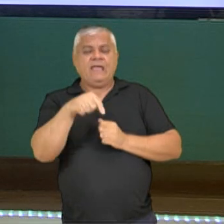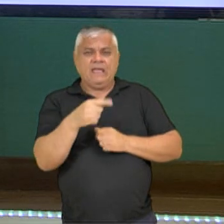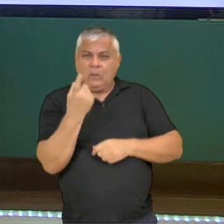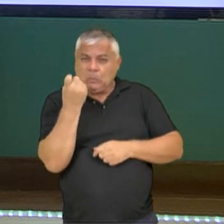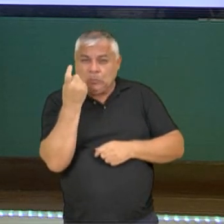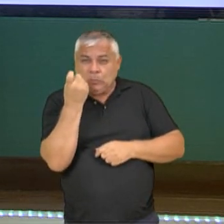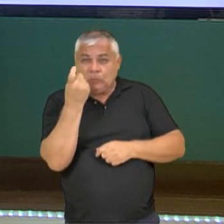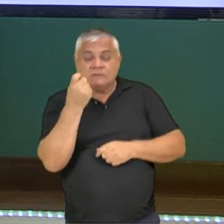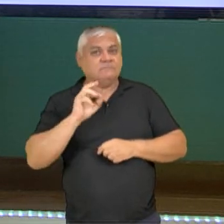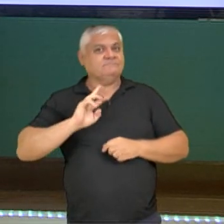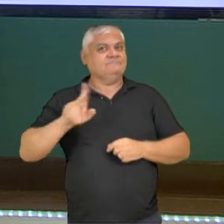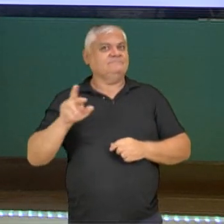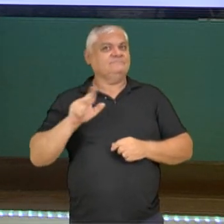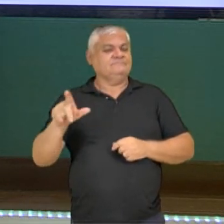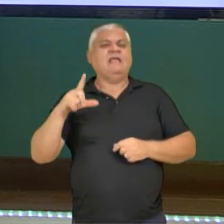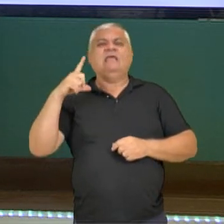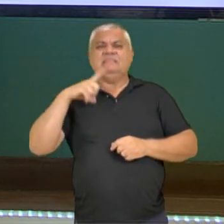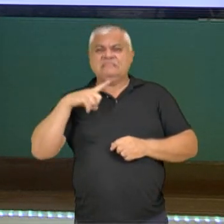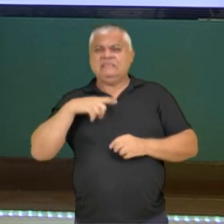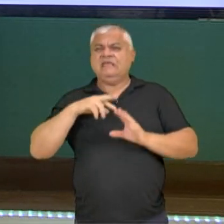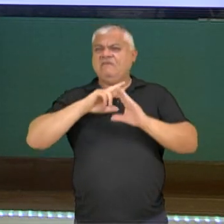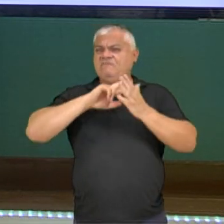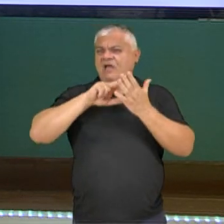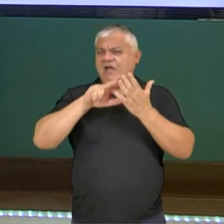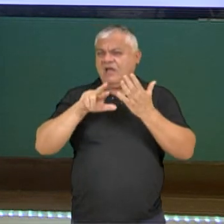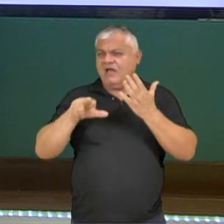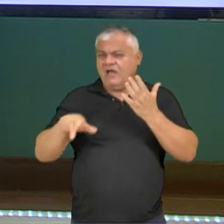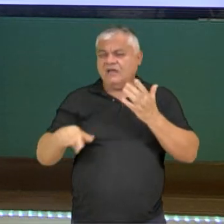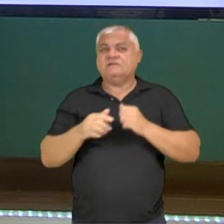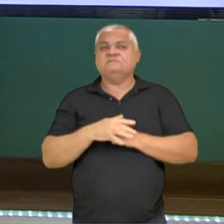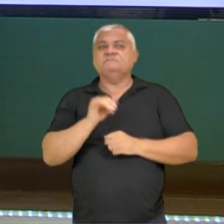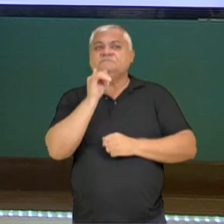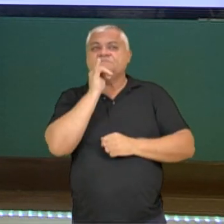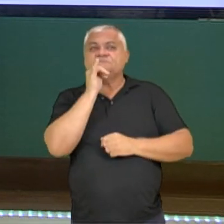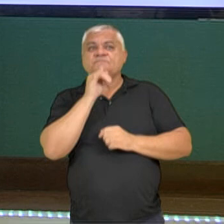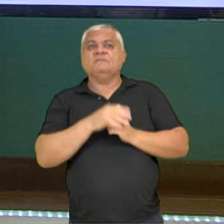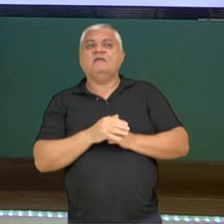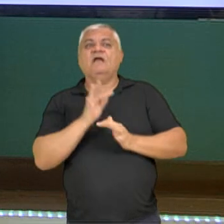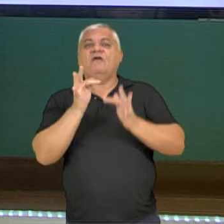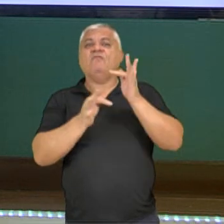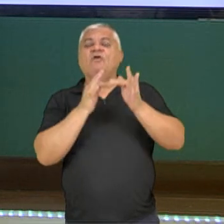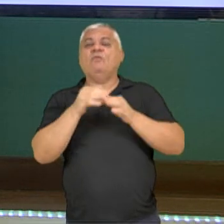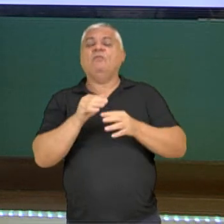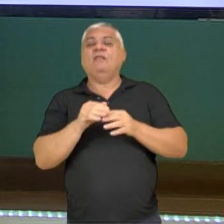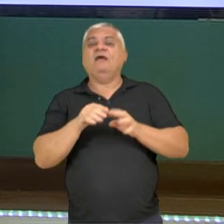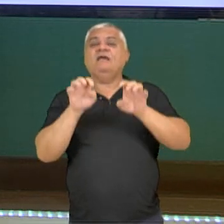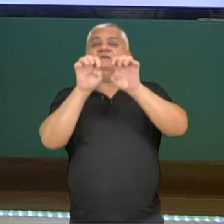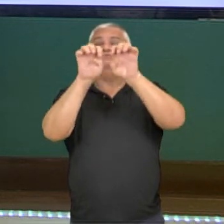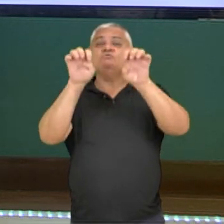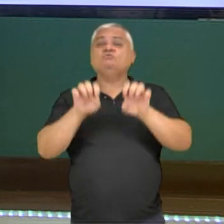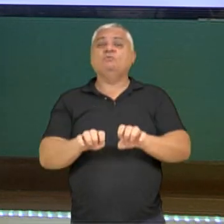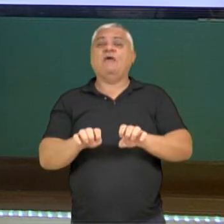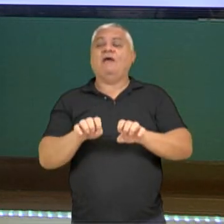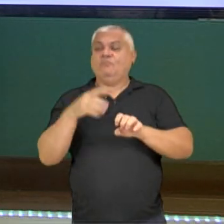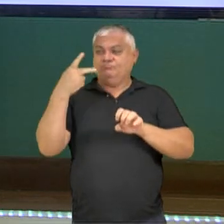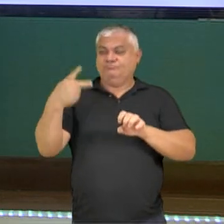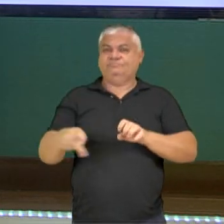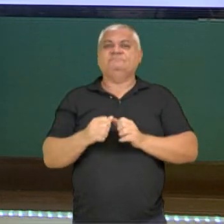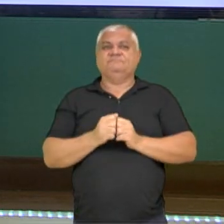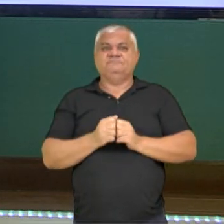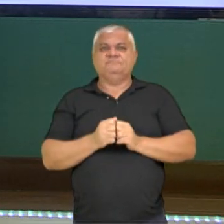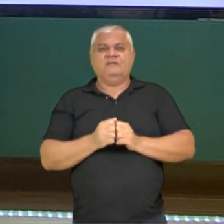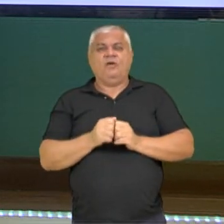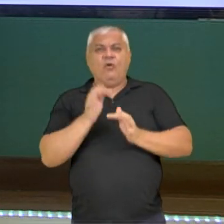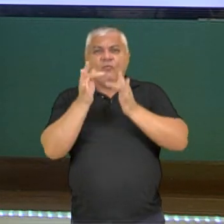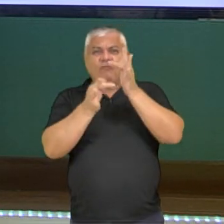única? Não. Nós temos várias outras. Entre elas, a fórmula estrutural plana. A